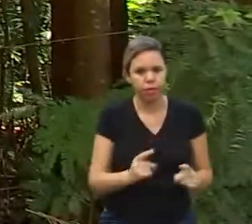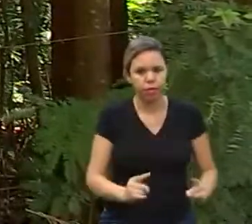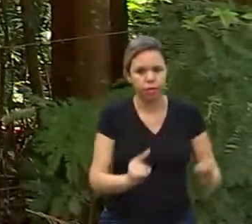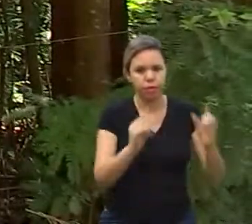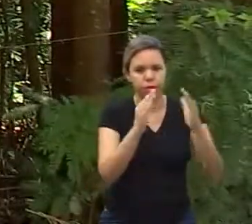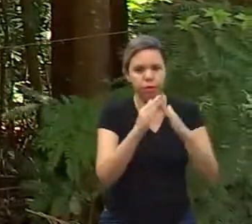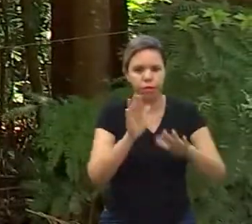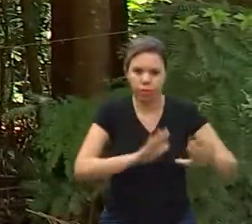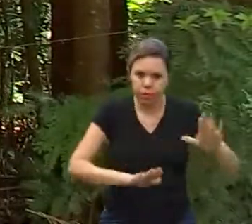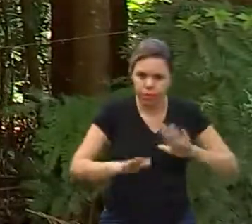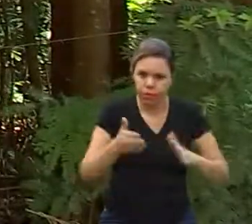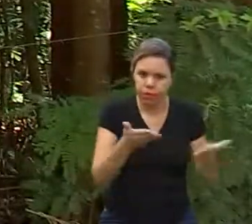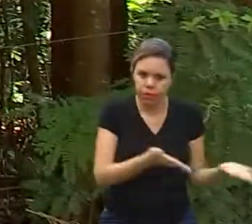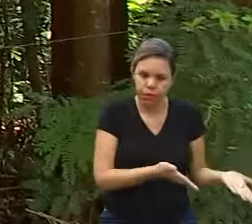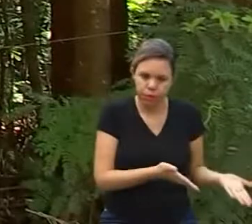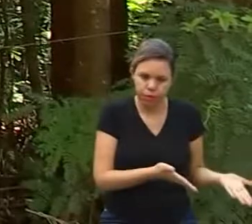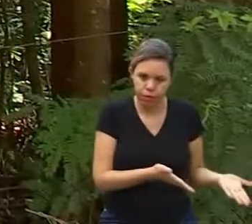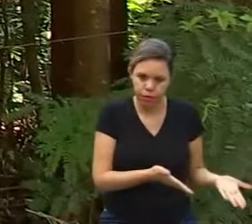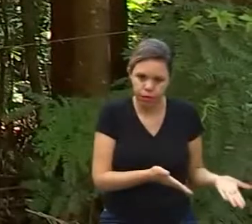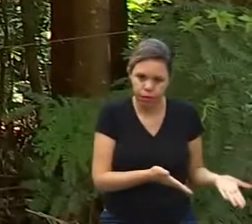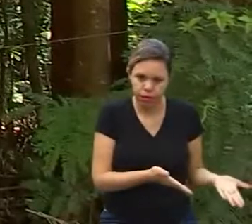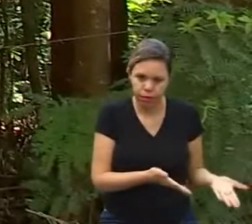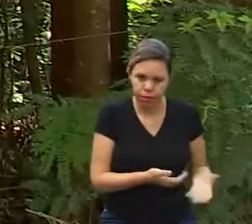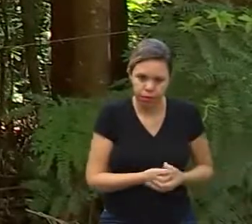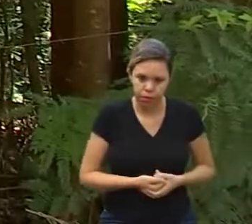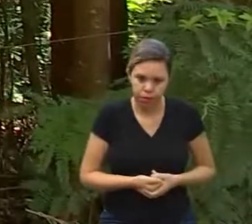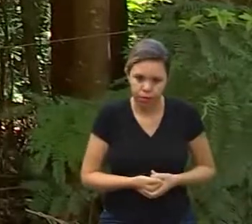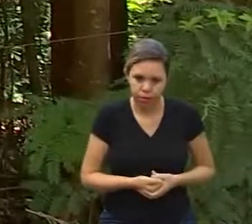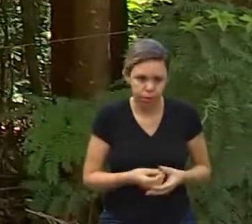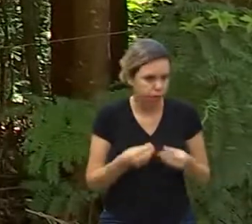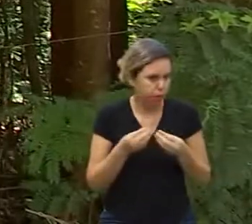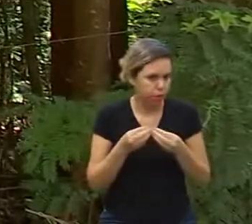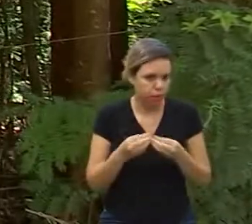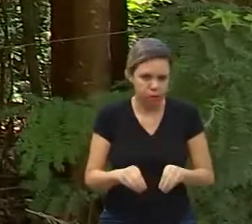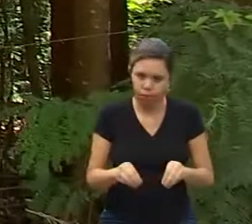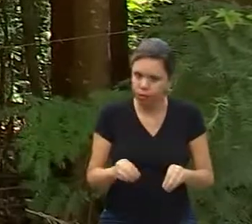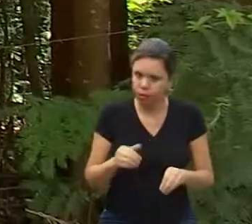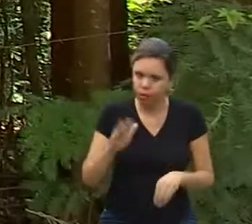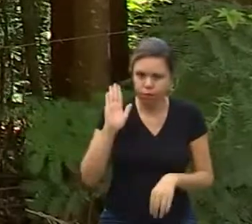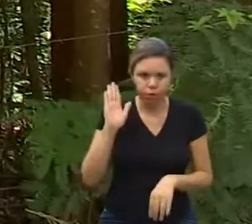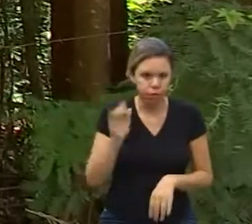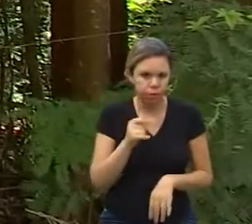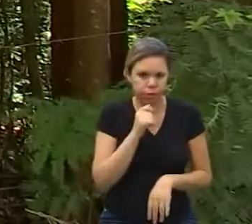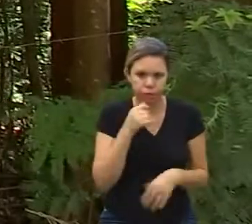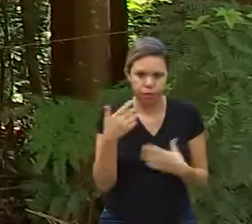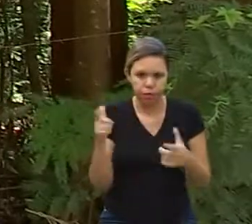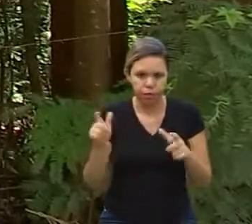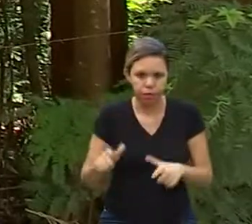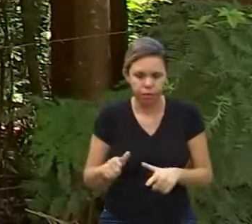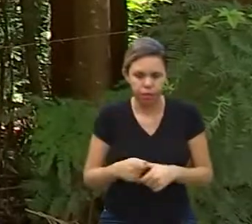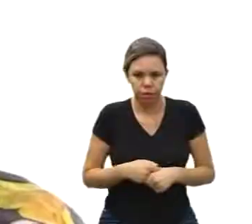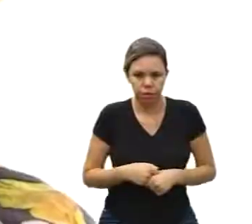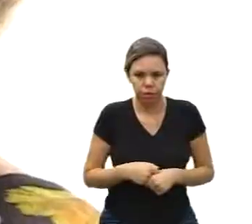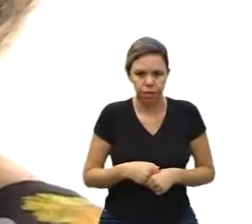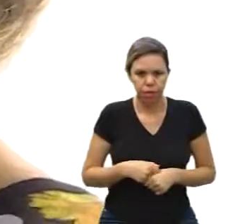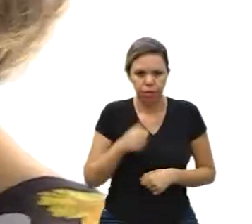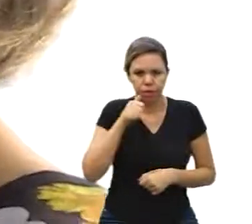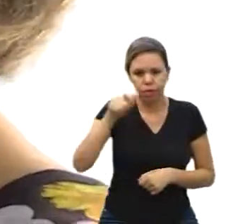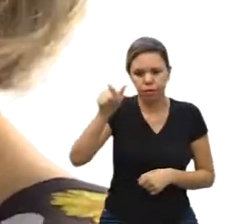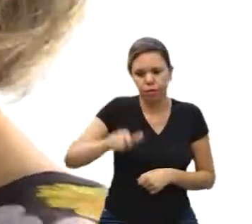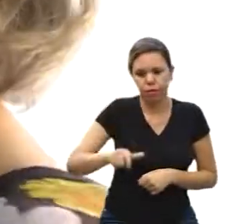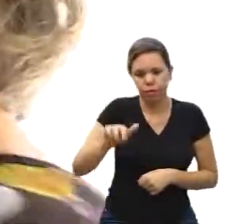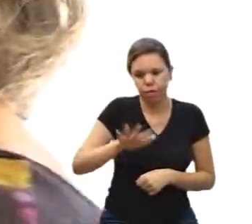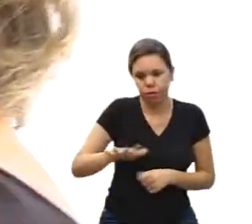que vierem aqui tenham o cuidado de não impactar ainda mais esse espaço. Segundo